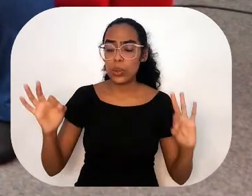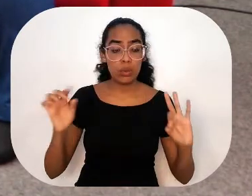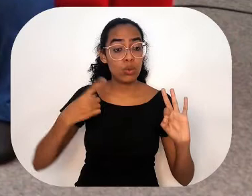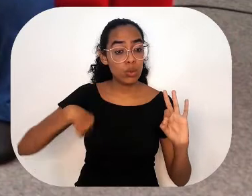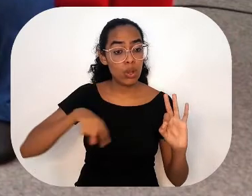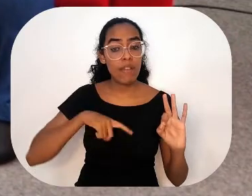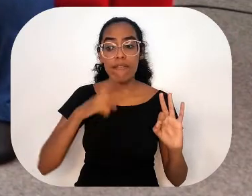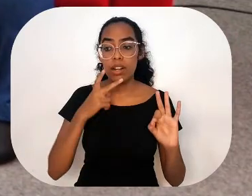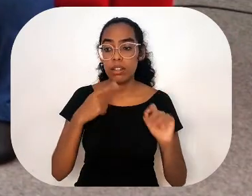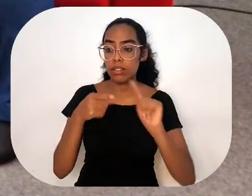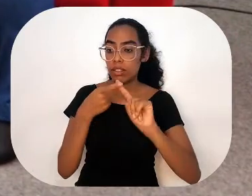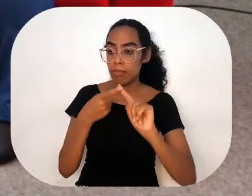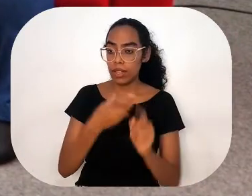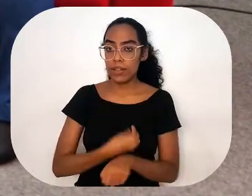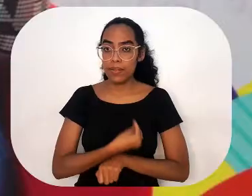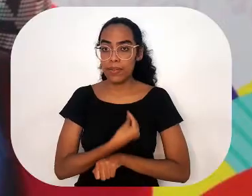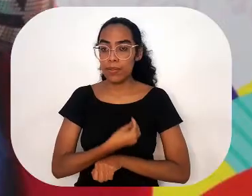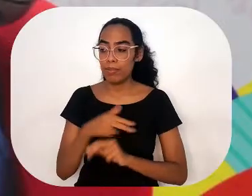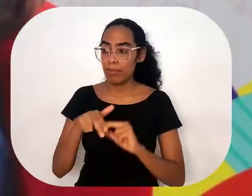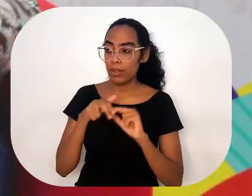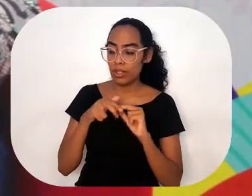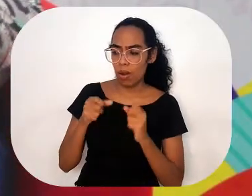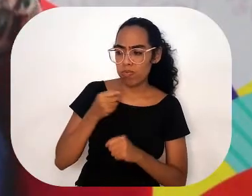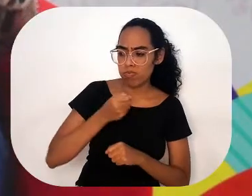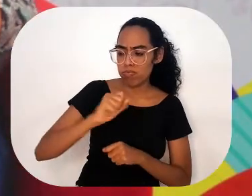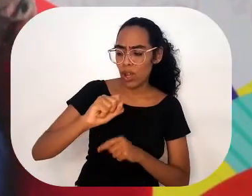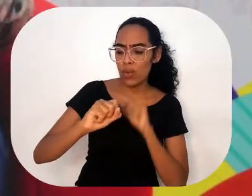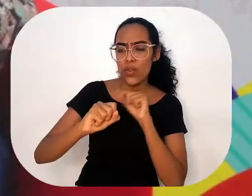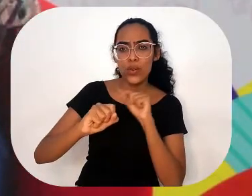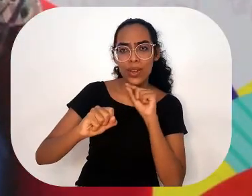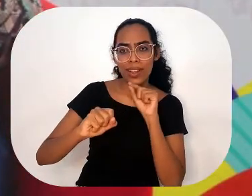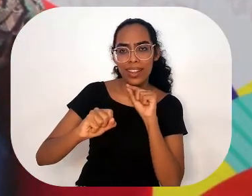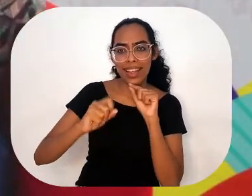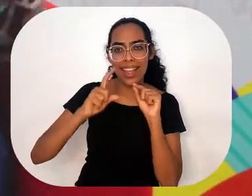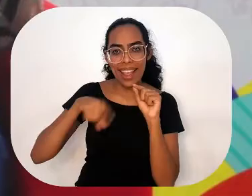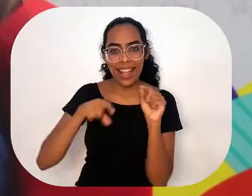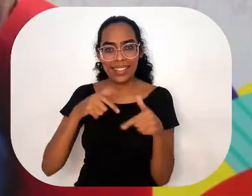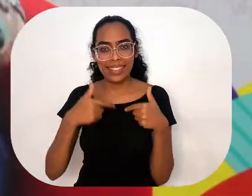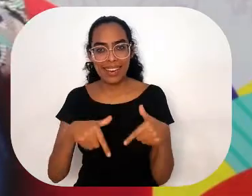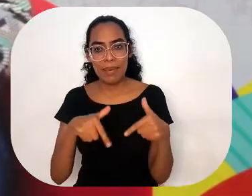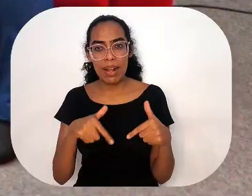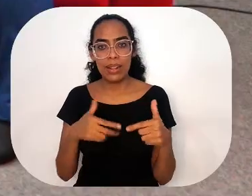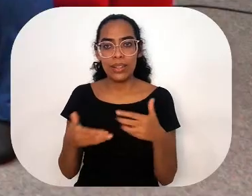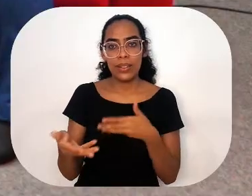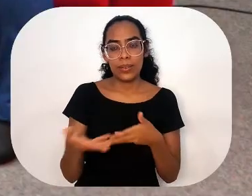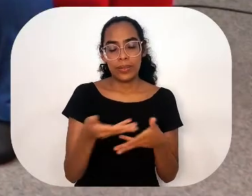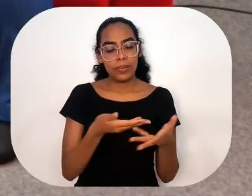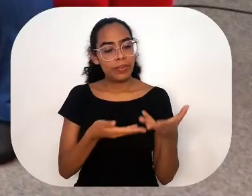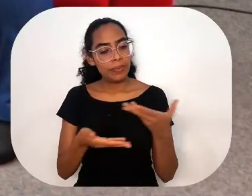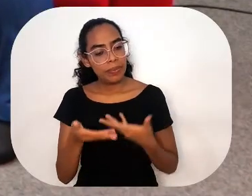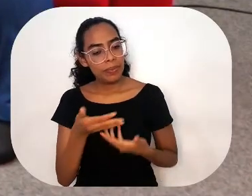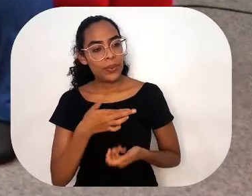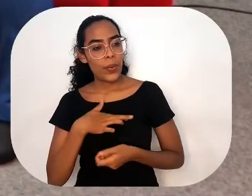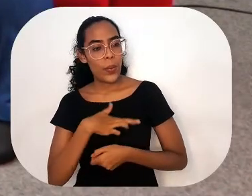quando a gente escreve a gente tá falando também dá a vida por isso que eu defendo de que é um trabalho romance adu é